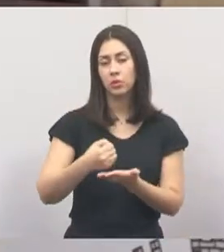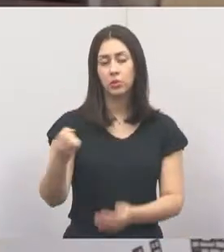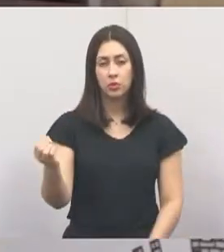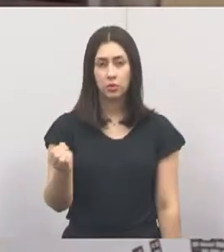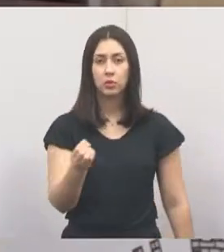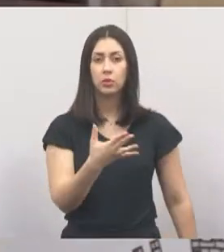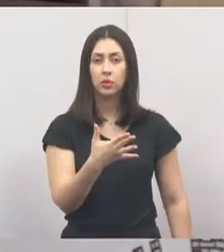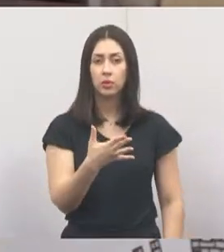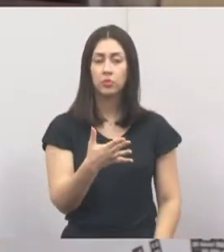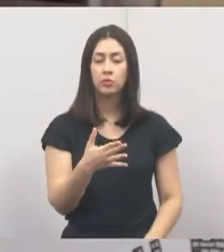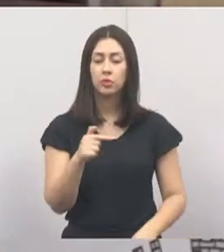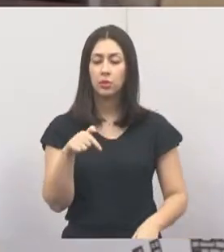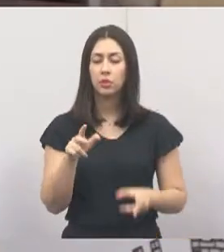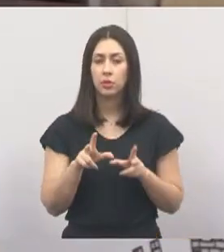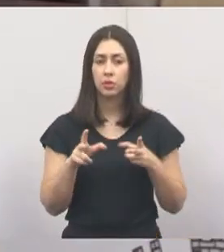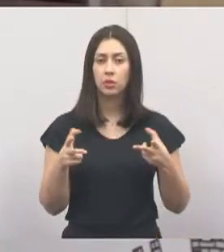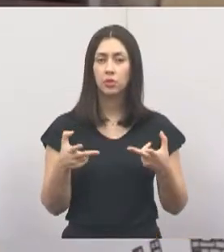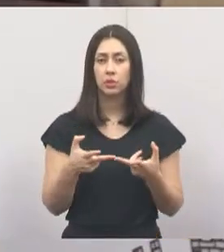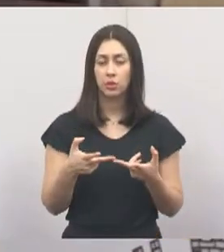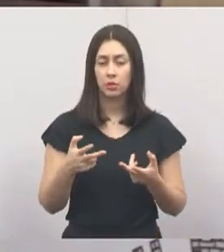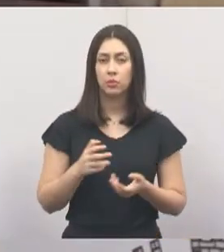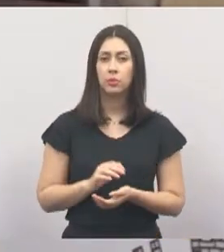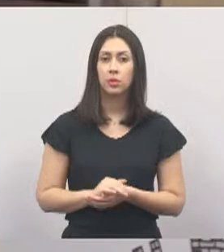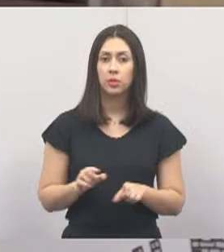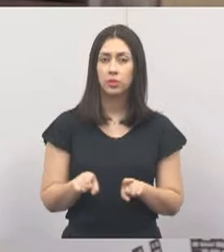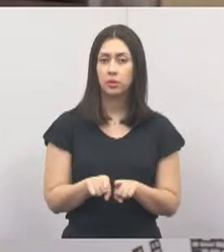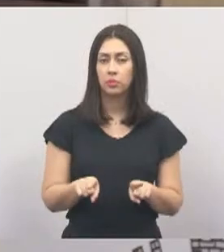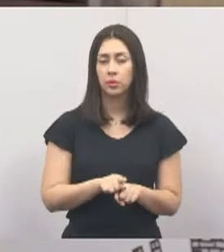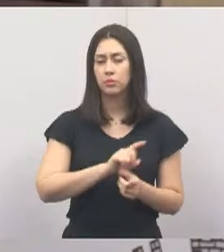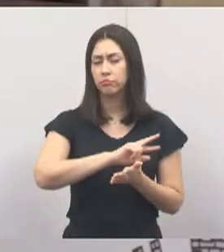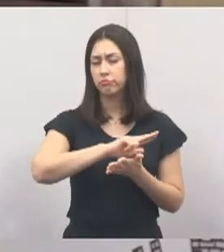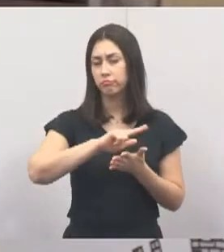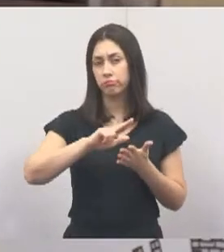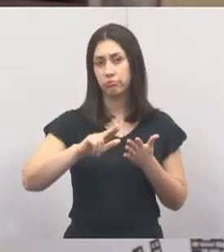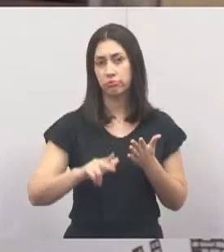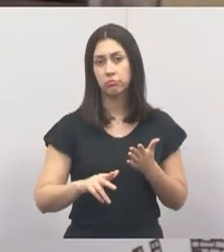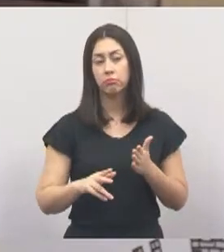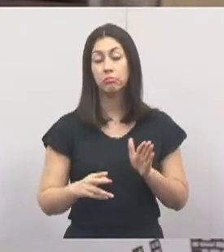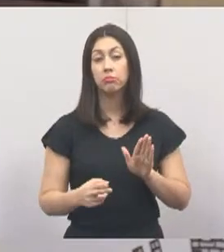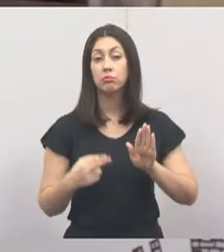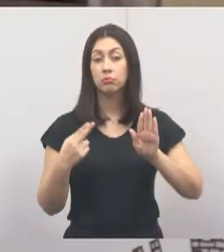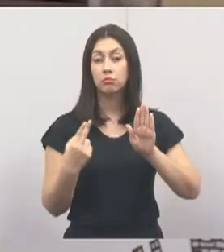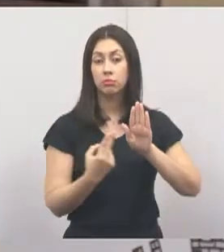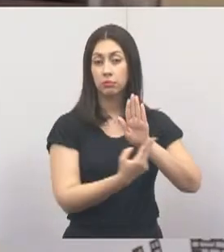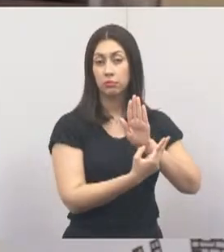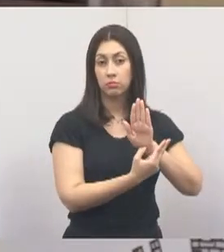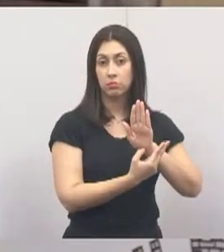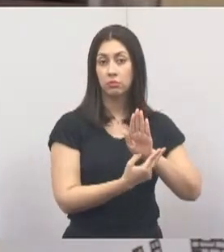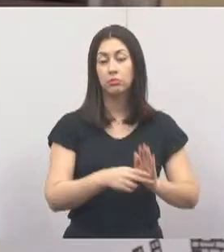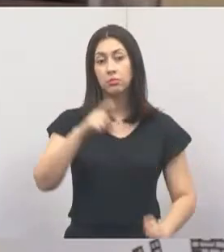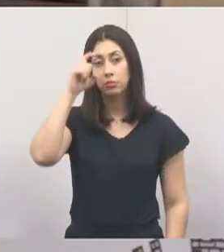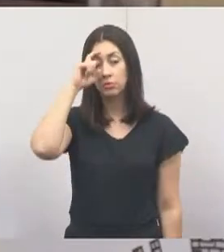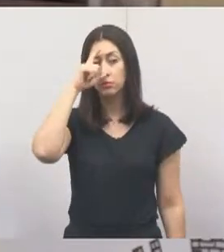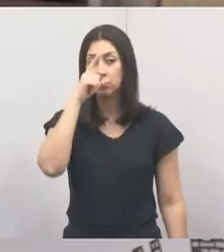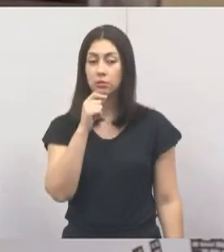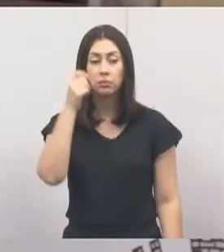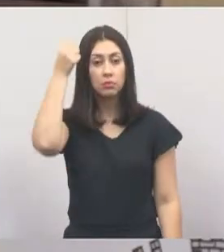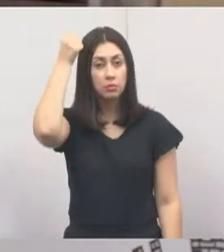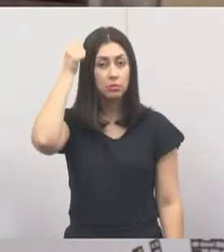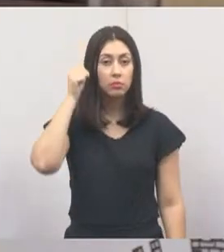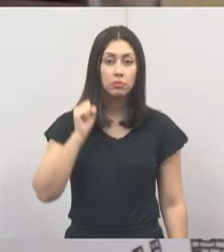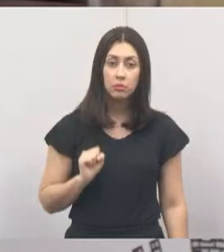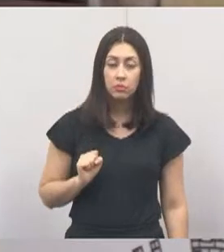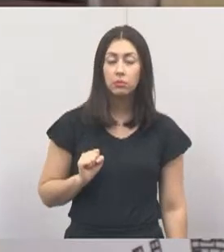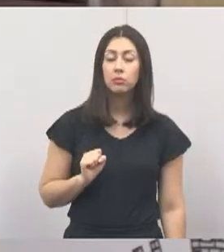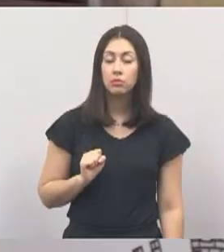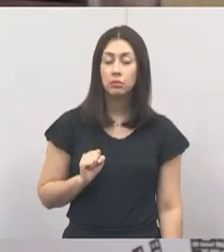Administrativos, no âmbito da Câmara Municipal de Jacareí e da outras providências, autoria vereadores Abner Rosa, Sônia Patas da